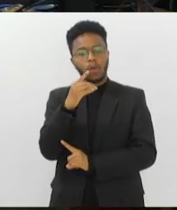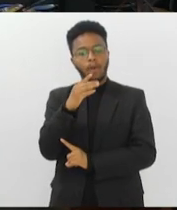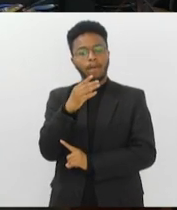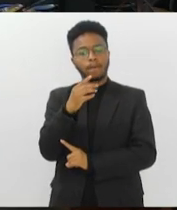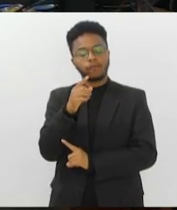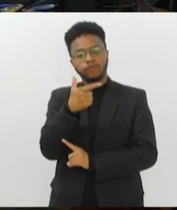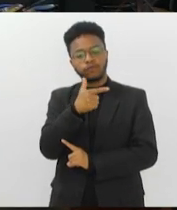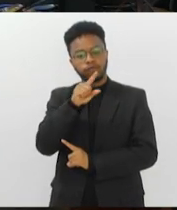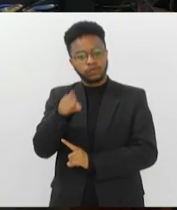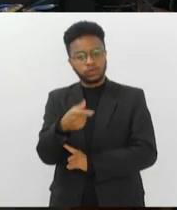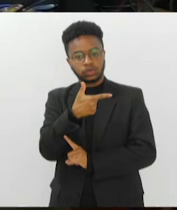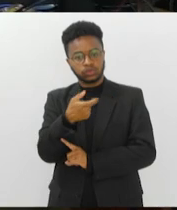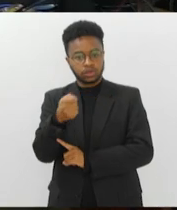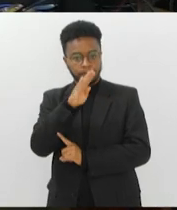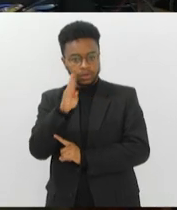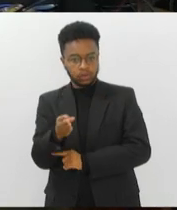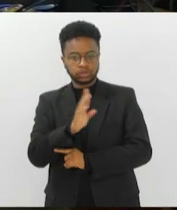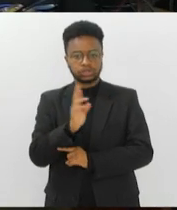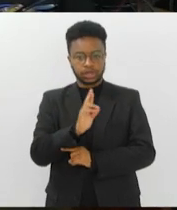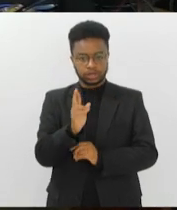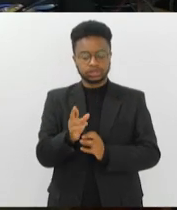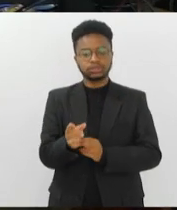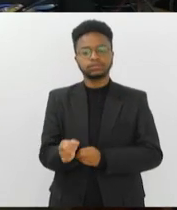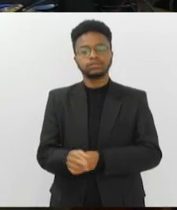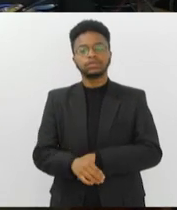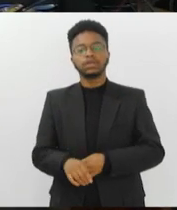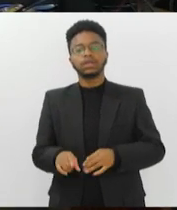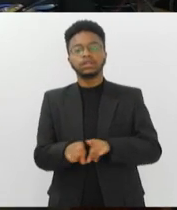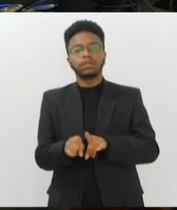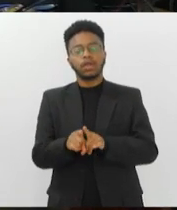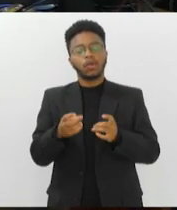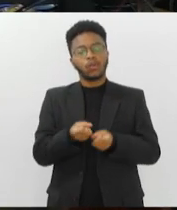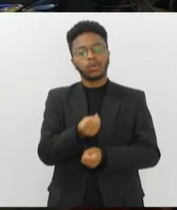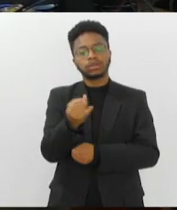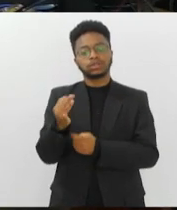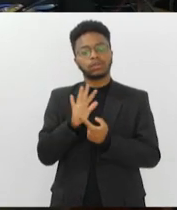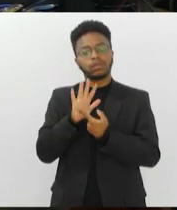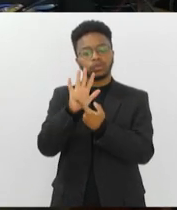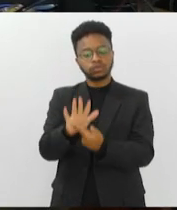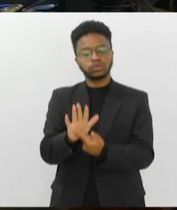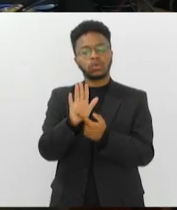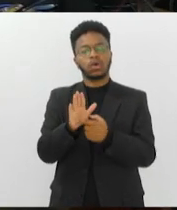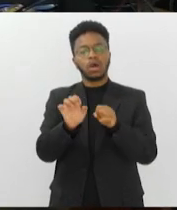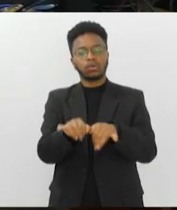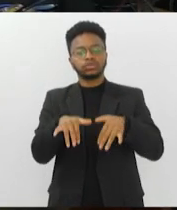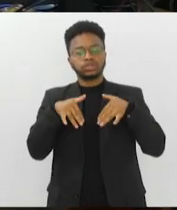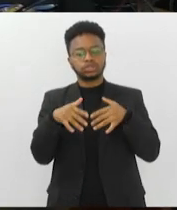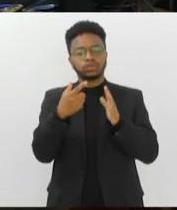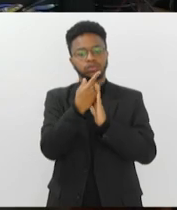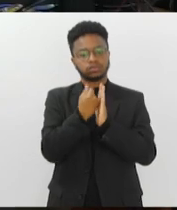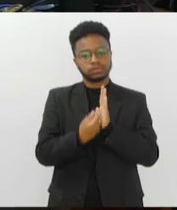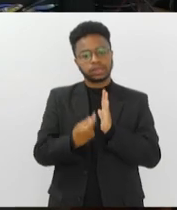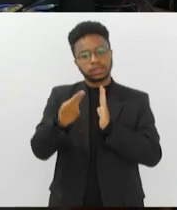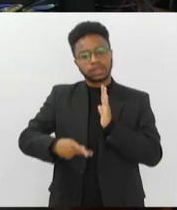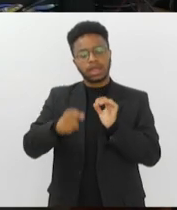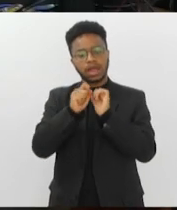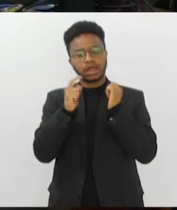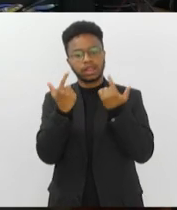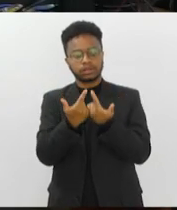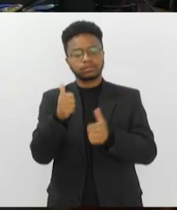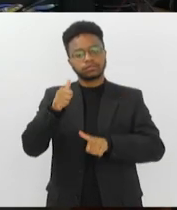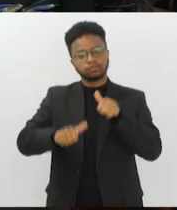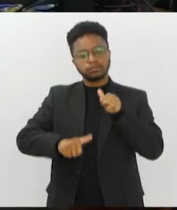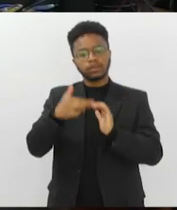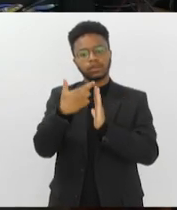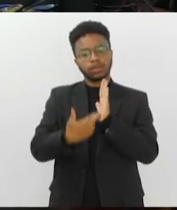R$1,2 bilhão. Os números foram apresentados durante a audiência pública da Comissão de Orçamento da Alerj, que analisou o relatório de execução